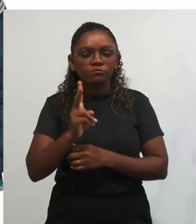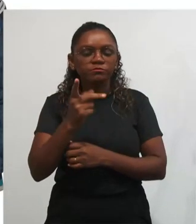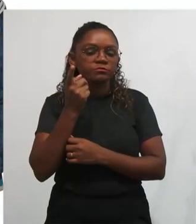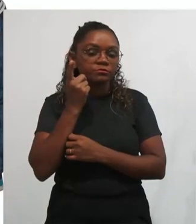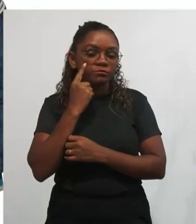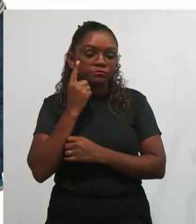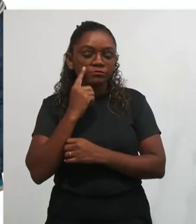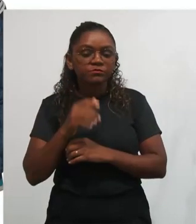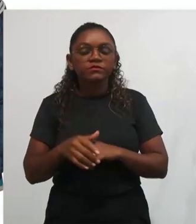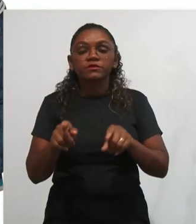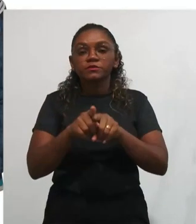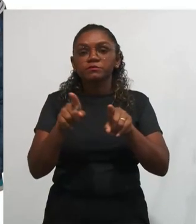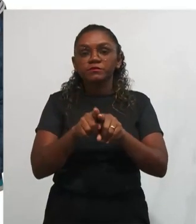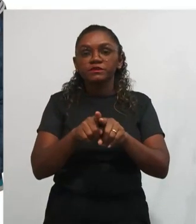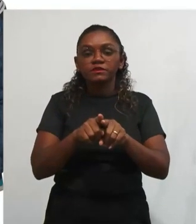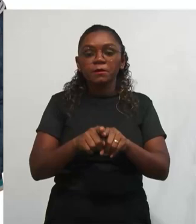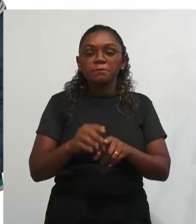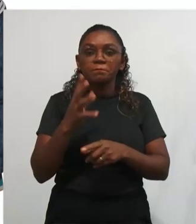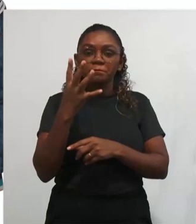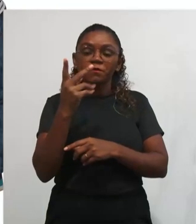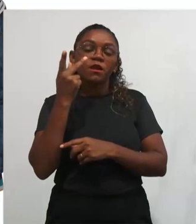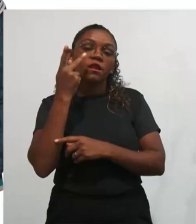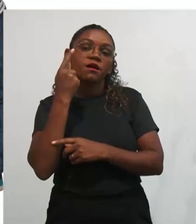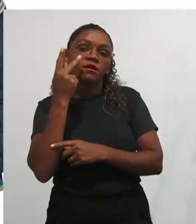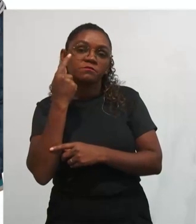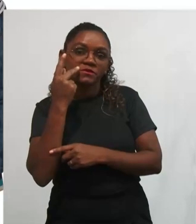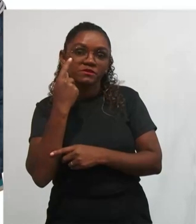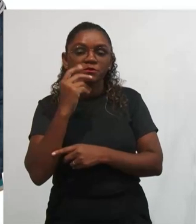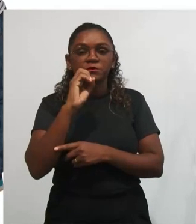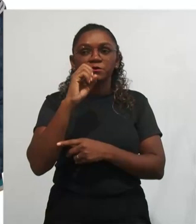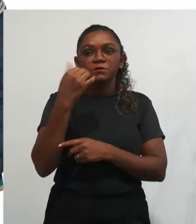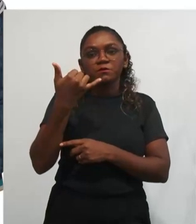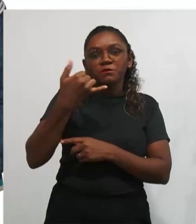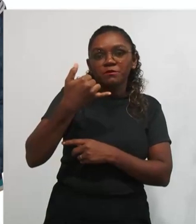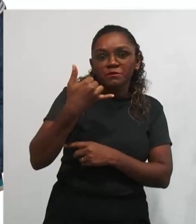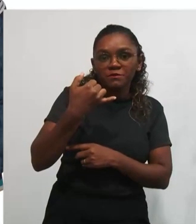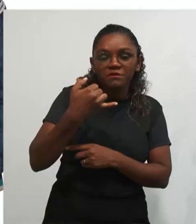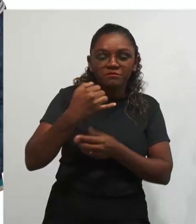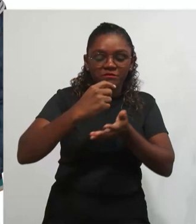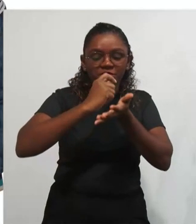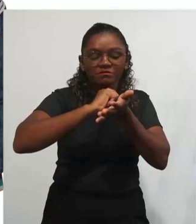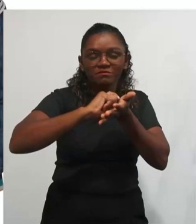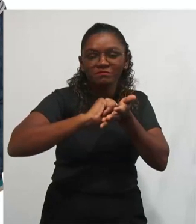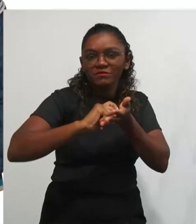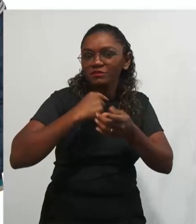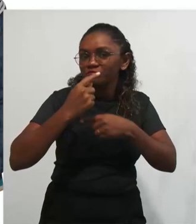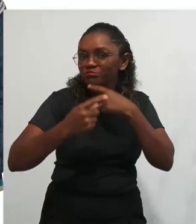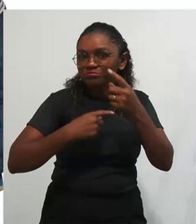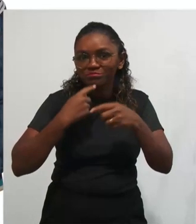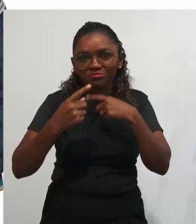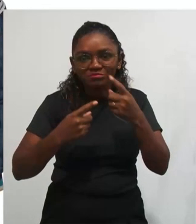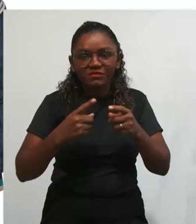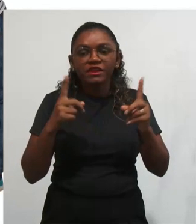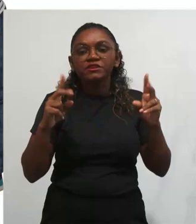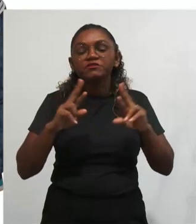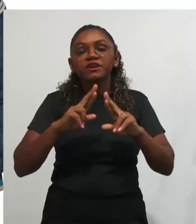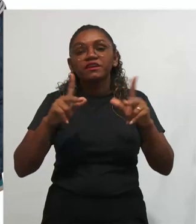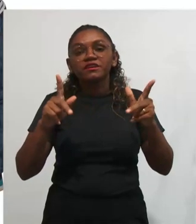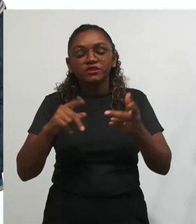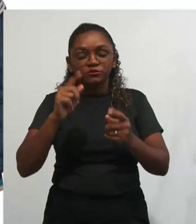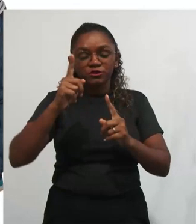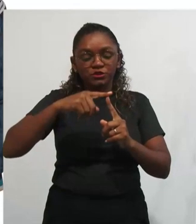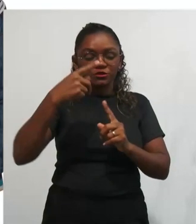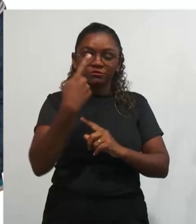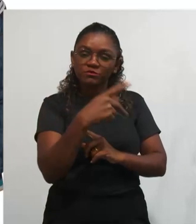em segurar a ferramenta da escrita você vê que ele impõe o lápis e ele segura de maneira diferente né Às